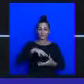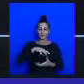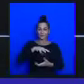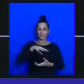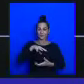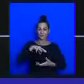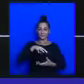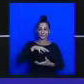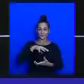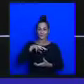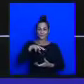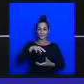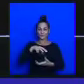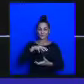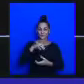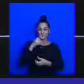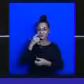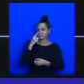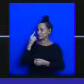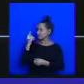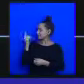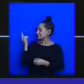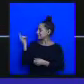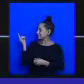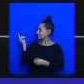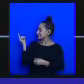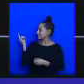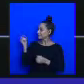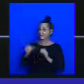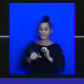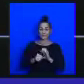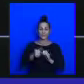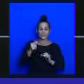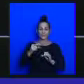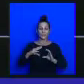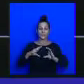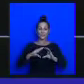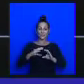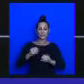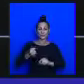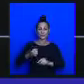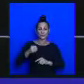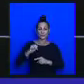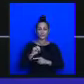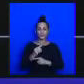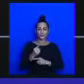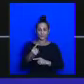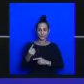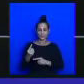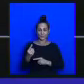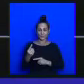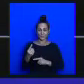Globo girando. E a primeira bola já está aqui. 01.